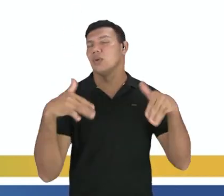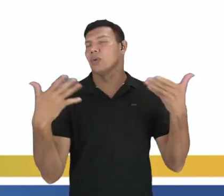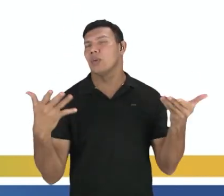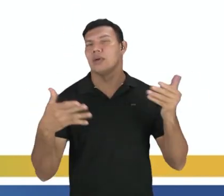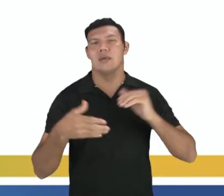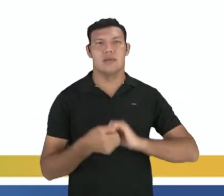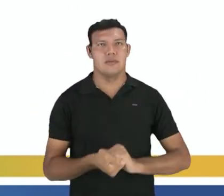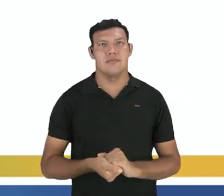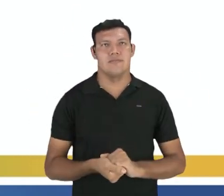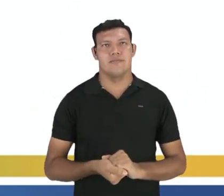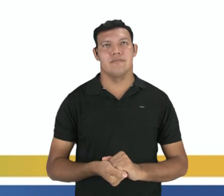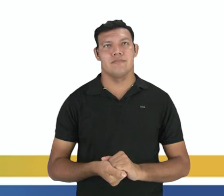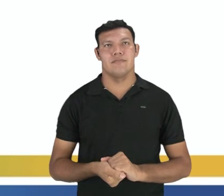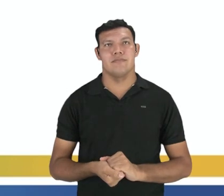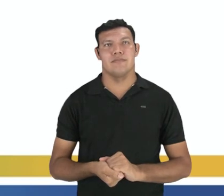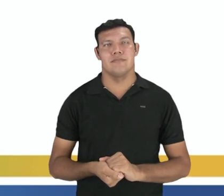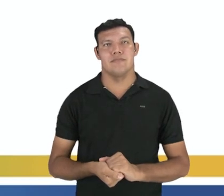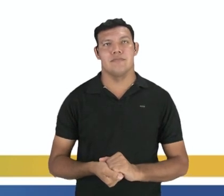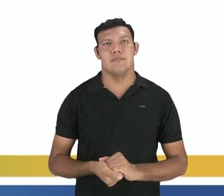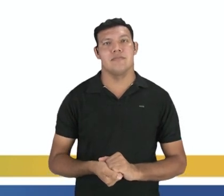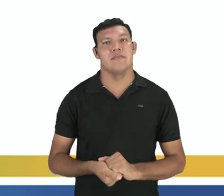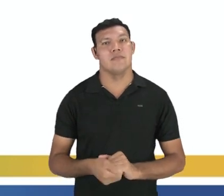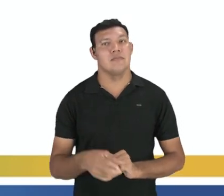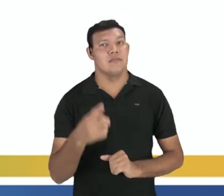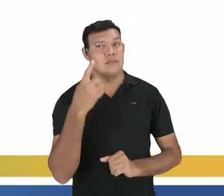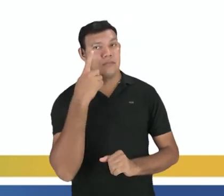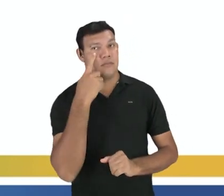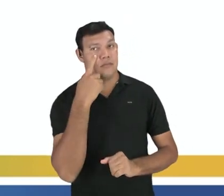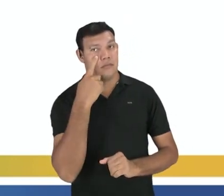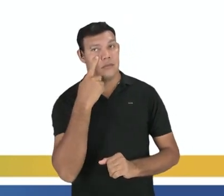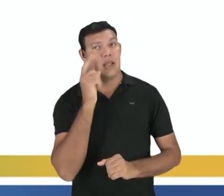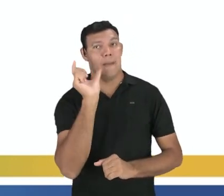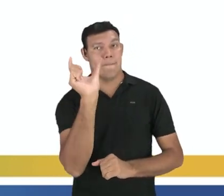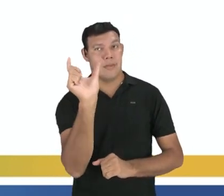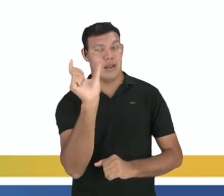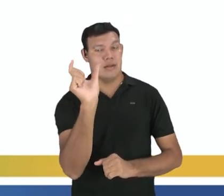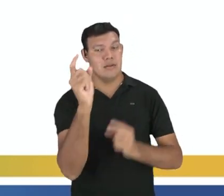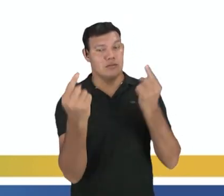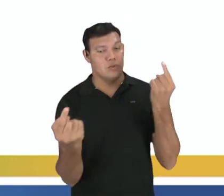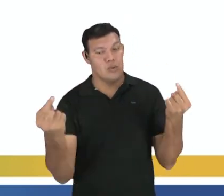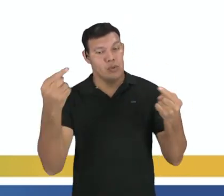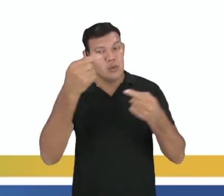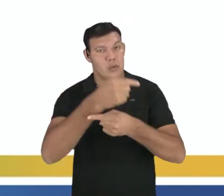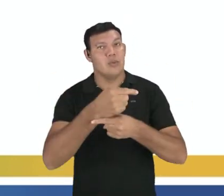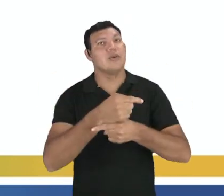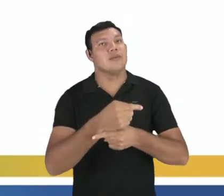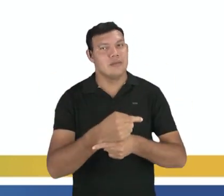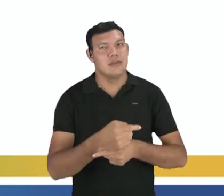antiácido? Então, como a gente já pode ver aqui na palavra, ó, antiácido, então a gente vai utilizar